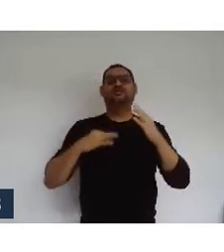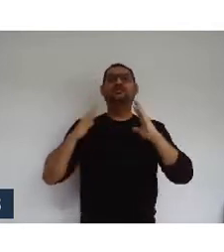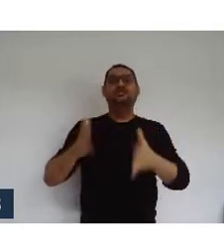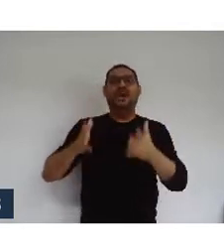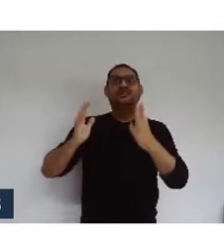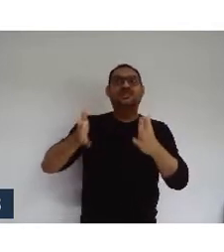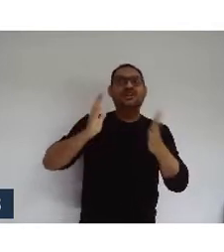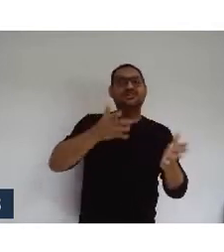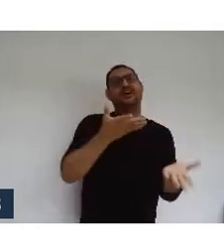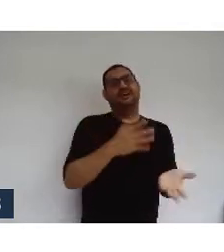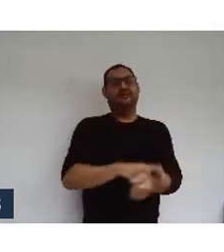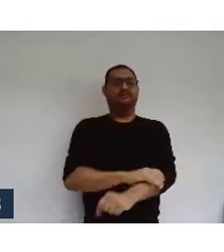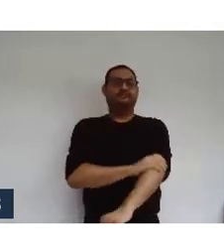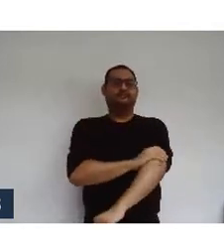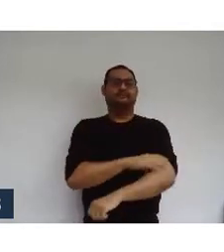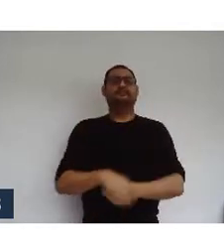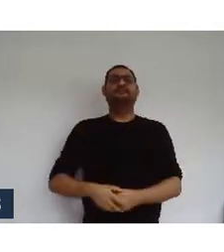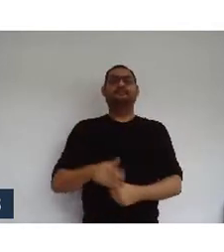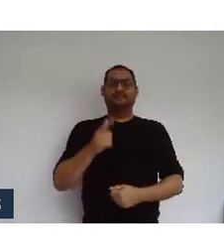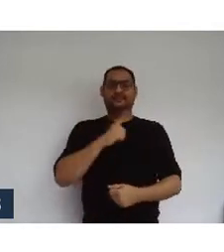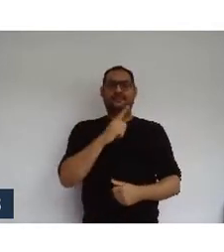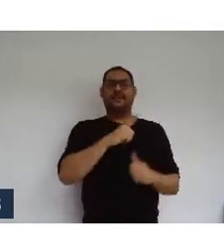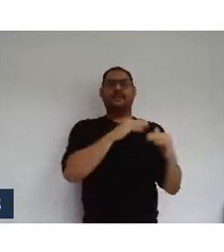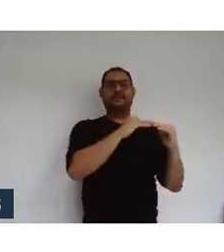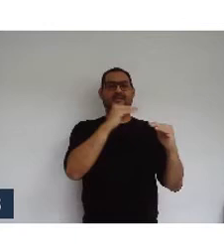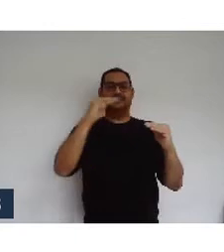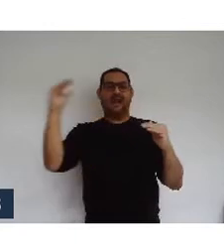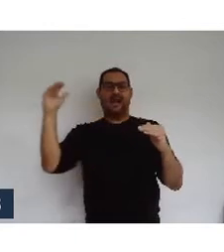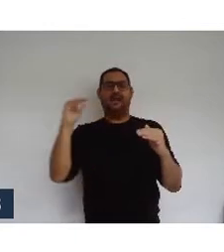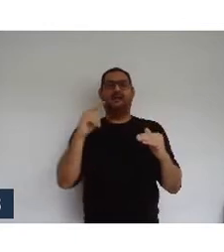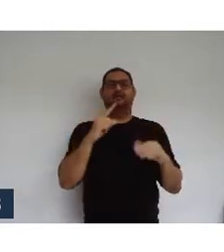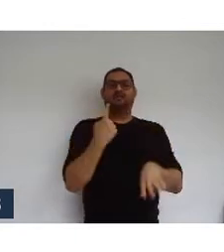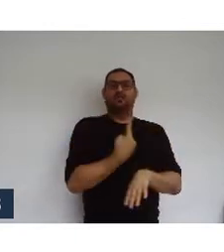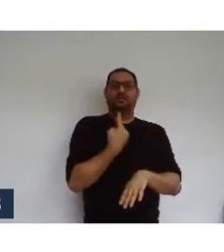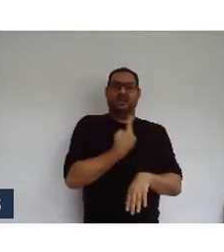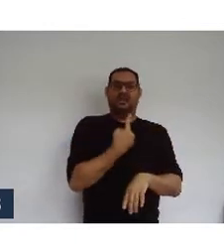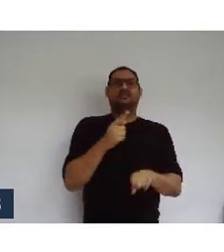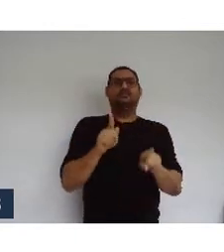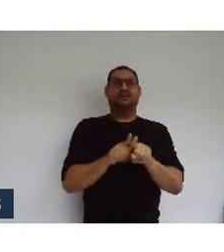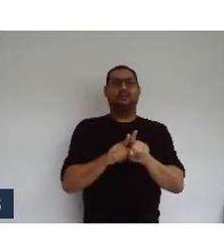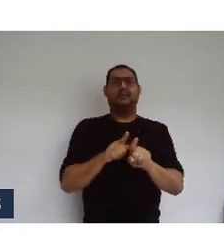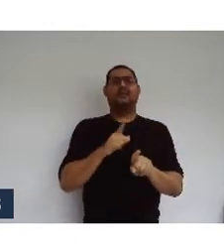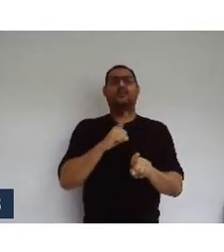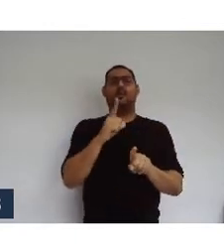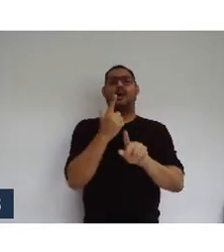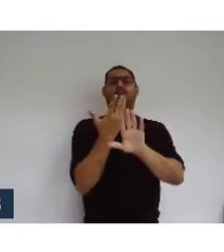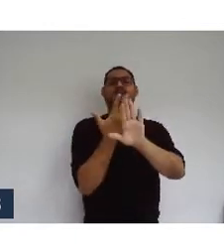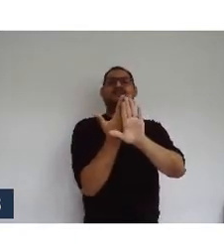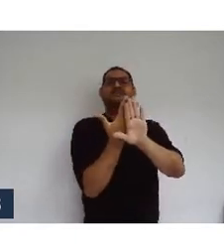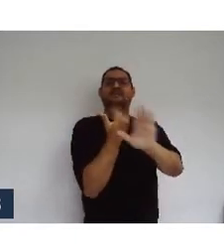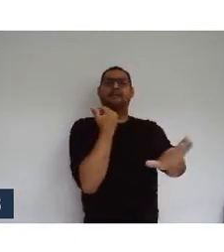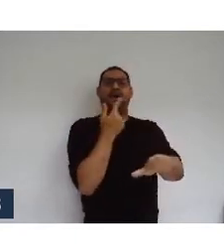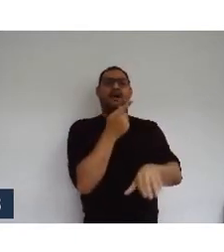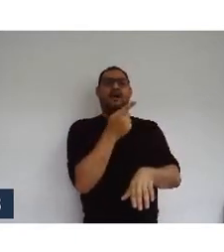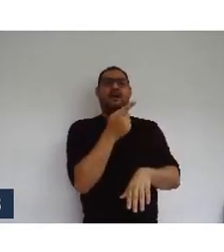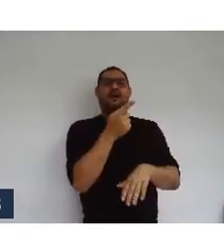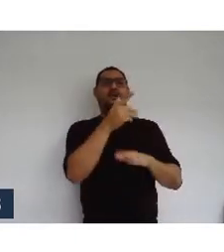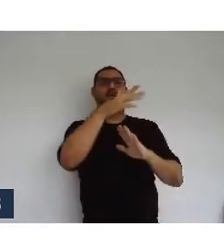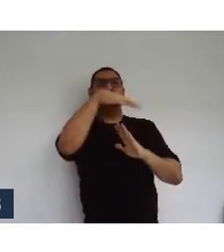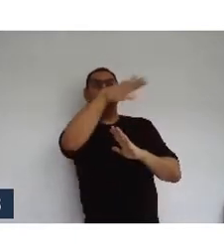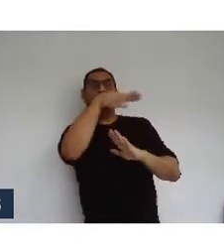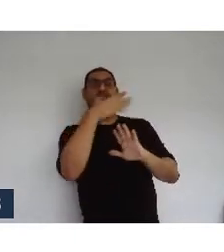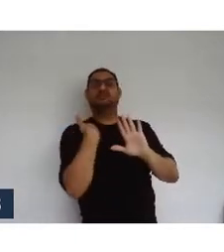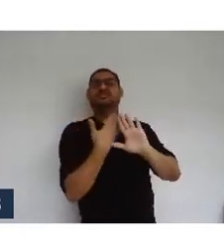As projeções escalares que identificam sua solidão ou o apartamento, sua separação do mundo